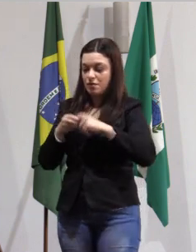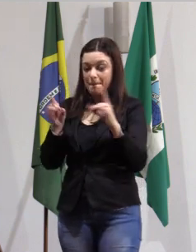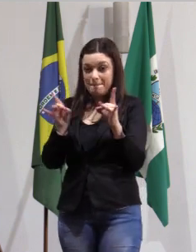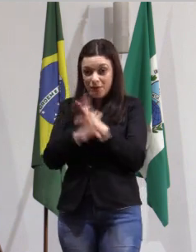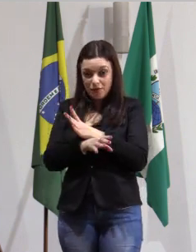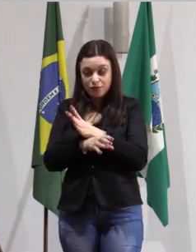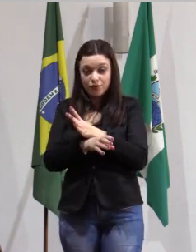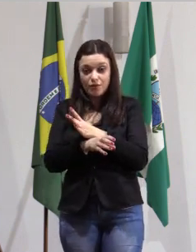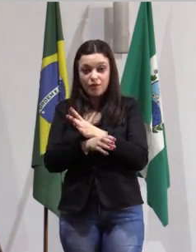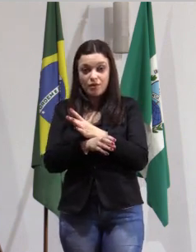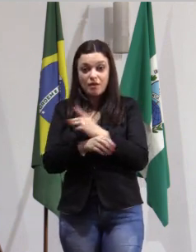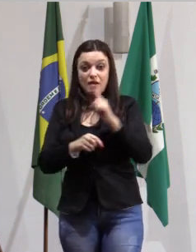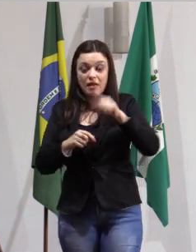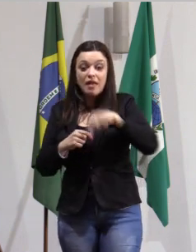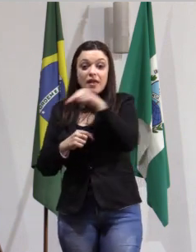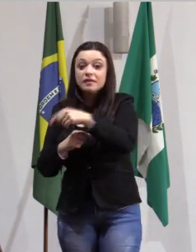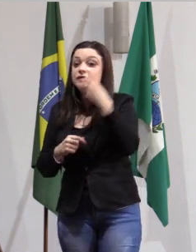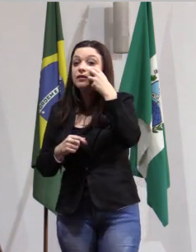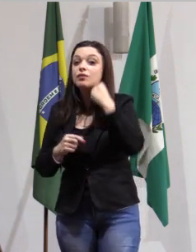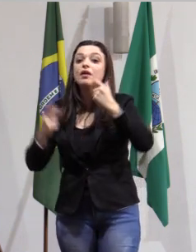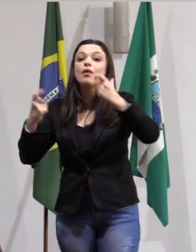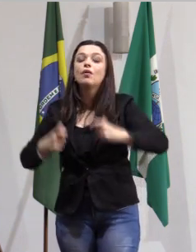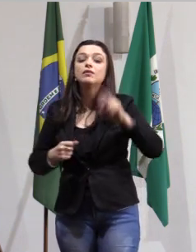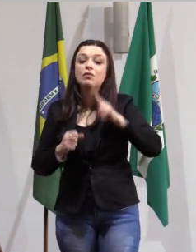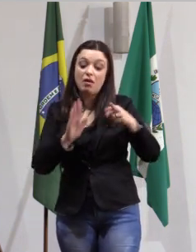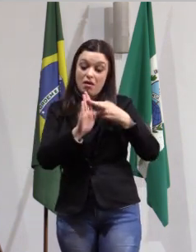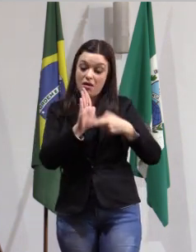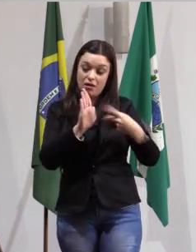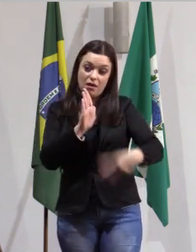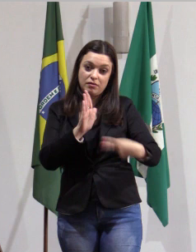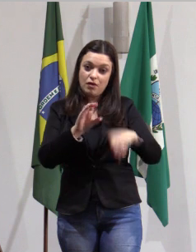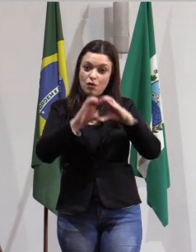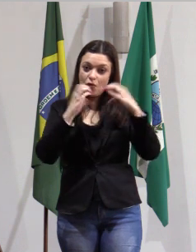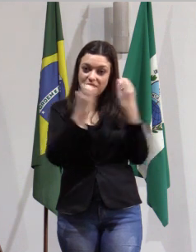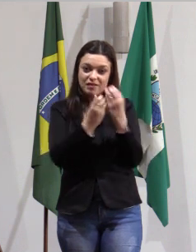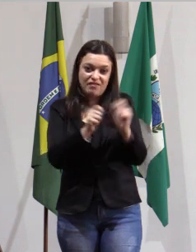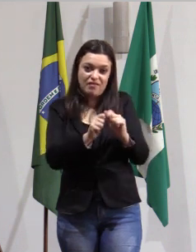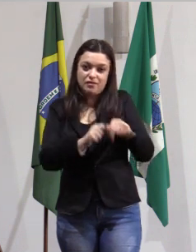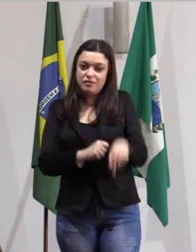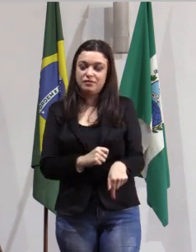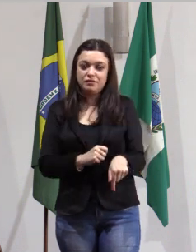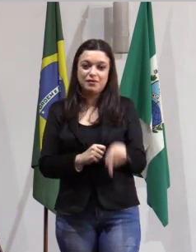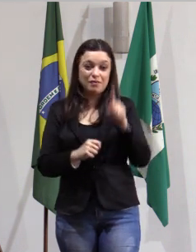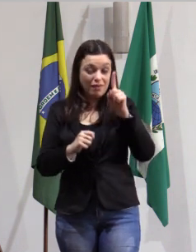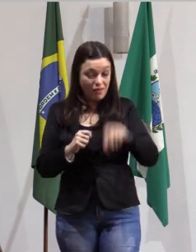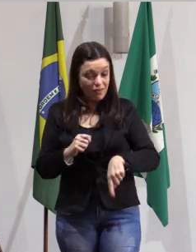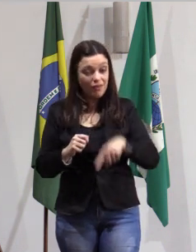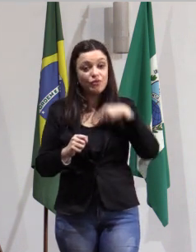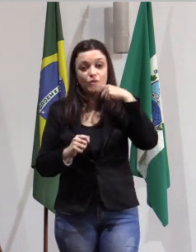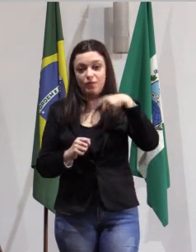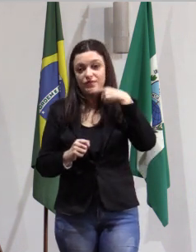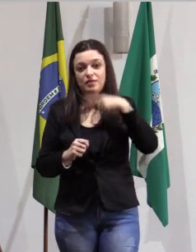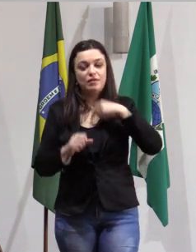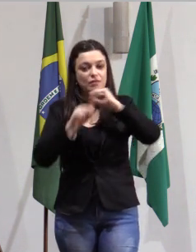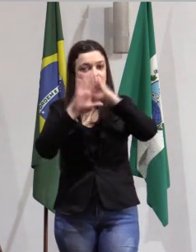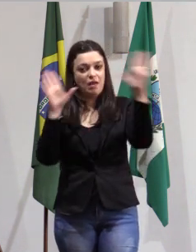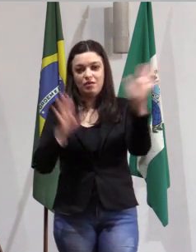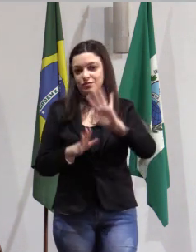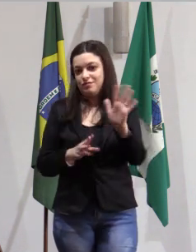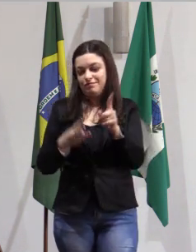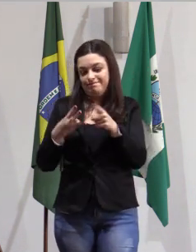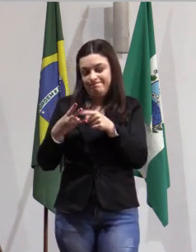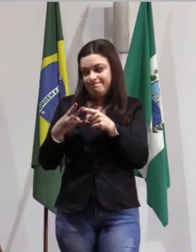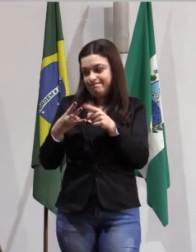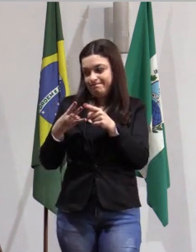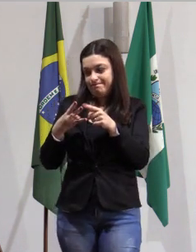instituições, será estabelecida nos termos do regulamento, artigo 16, parágrafo único. Cláusulas em branco.